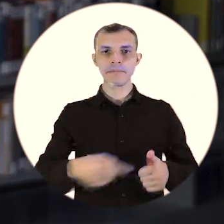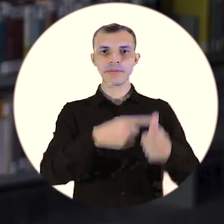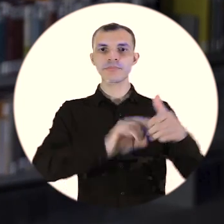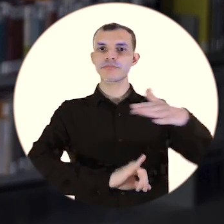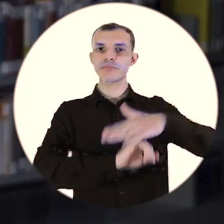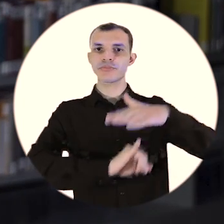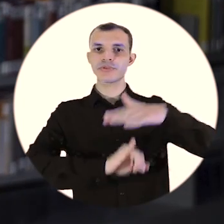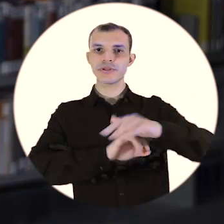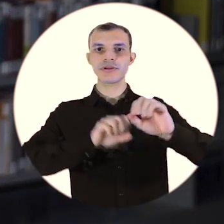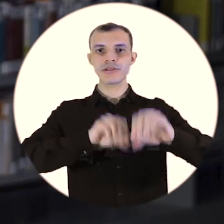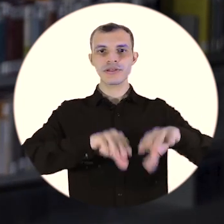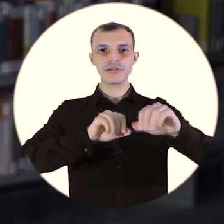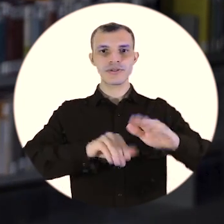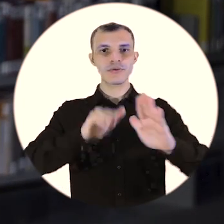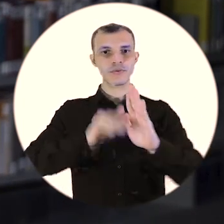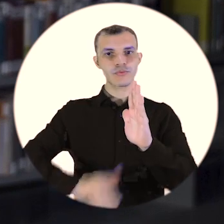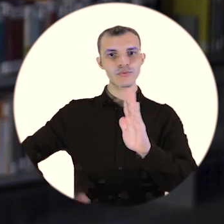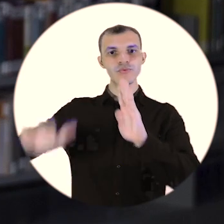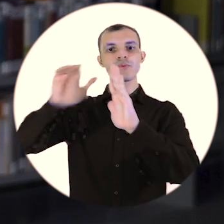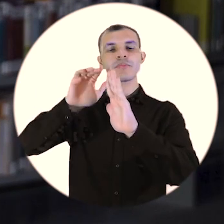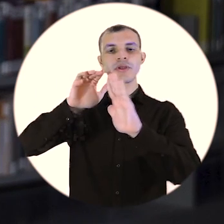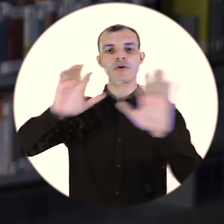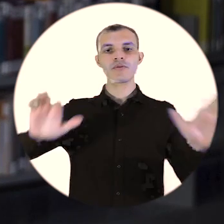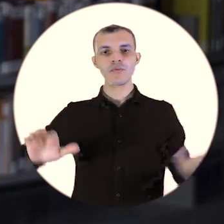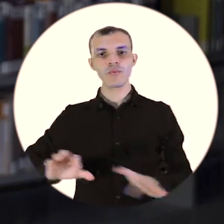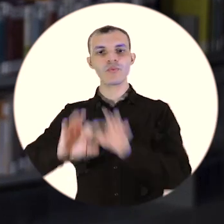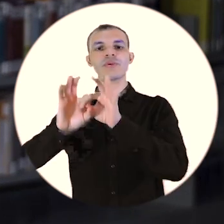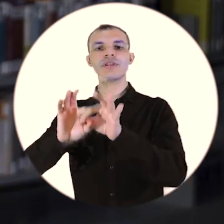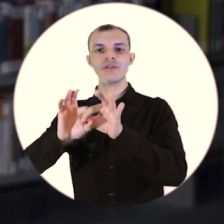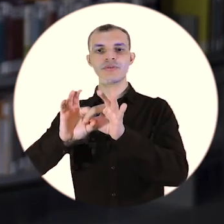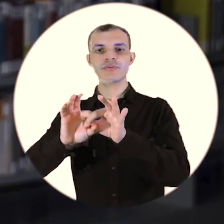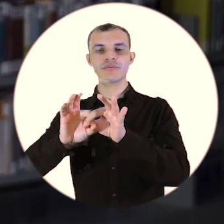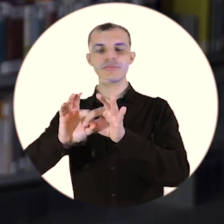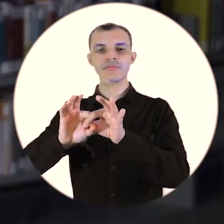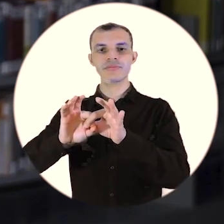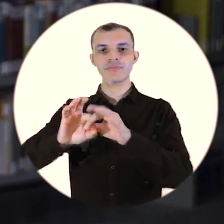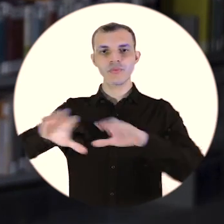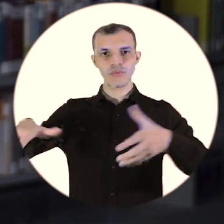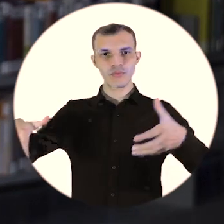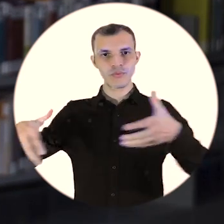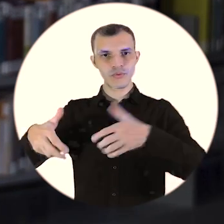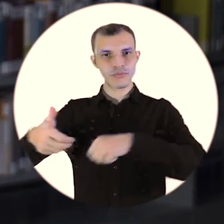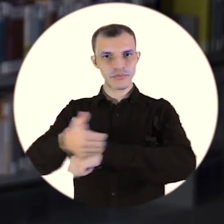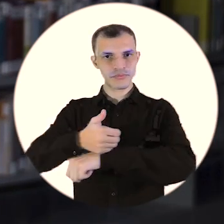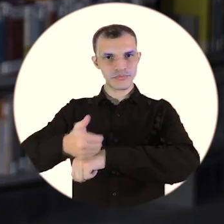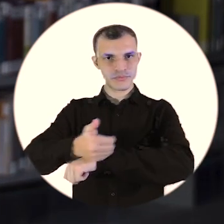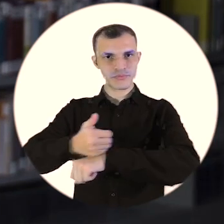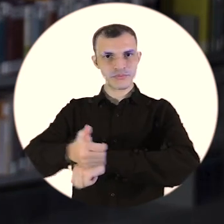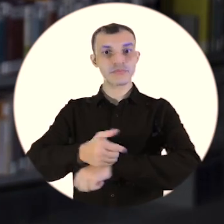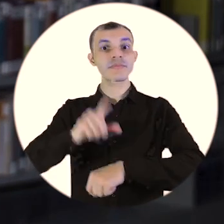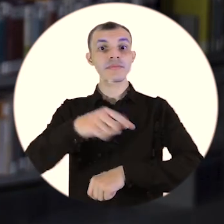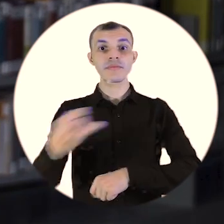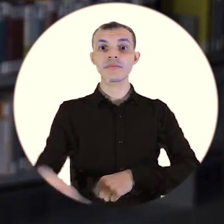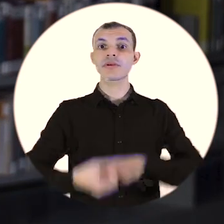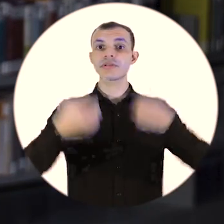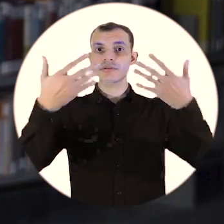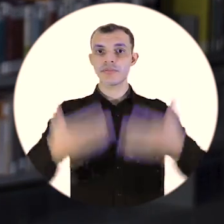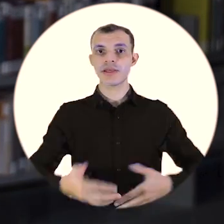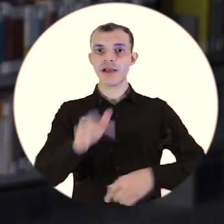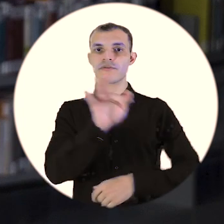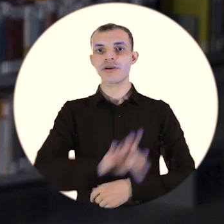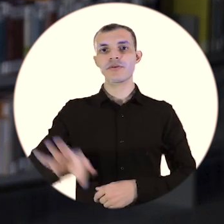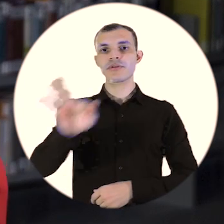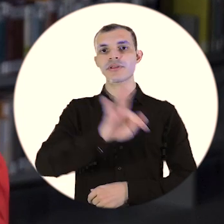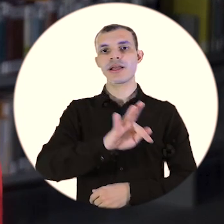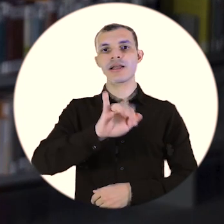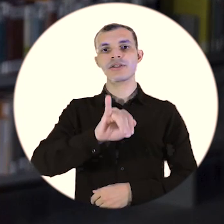ensino superior no país vinculada a uma entidade de classe. No entanto, é importante destacar que a faculdade